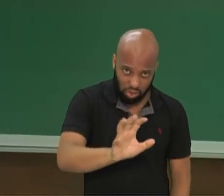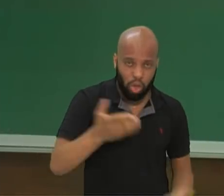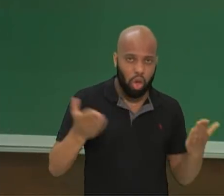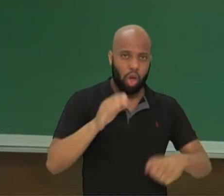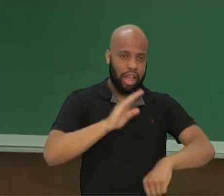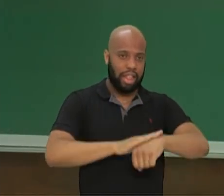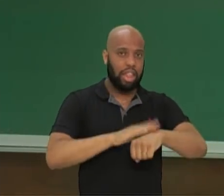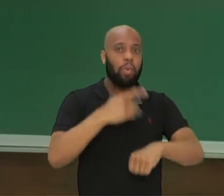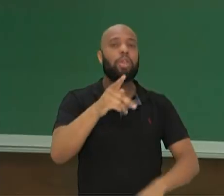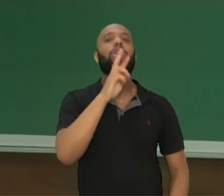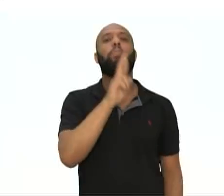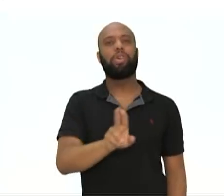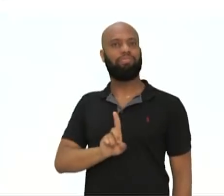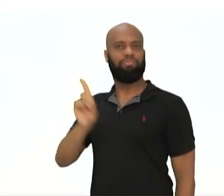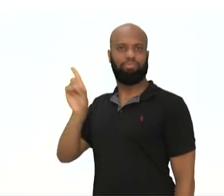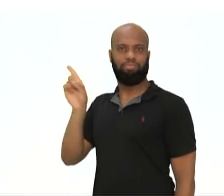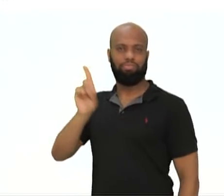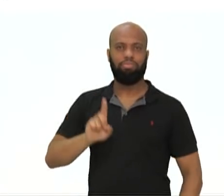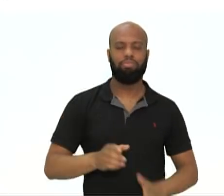lá justificar?